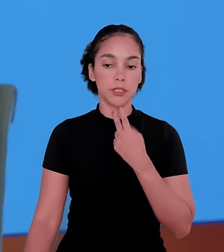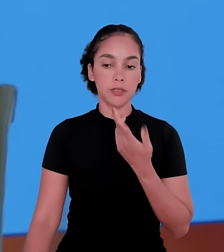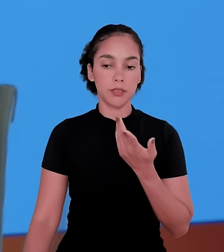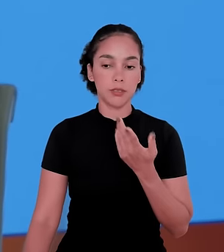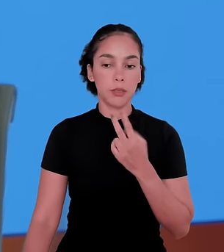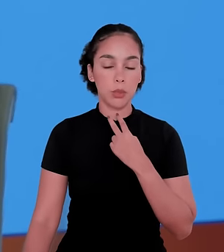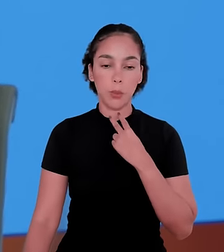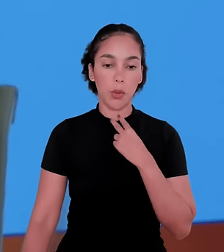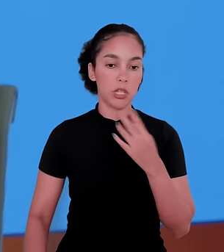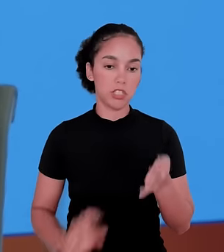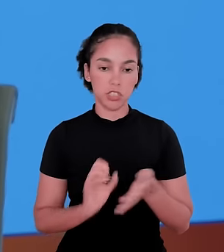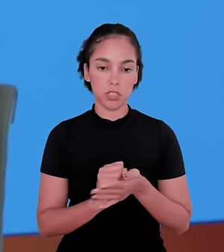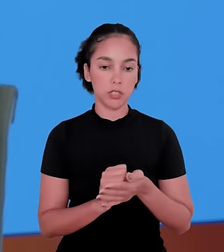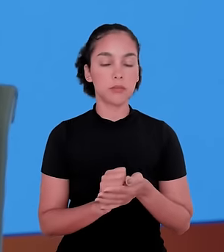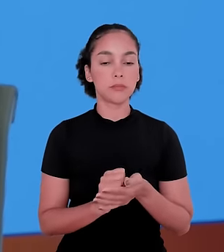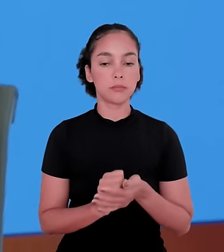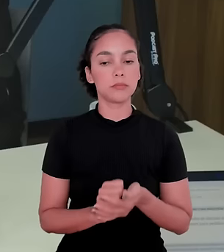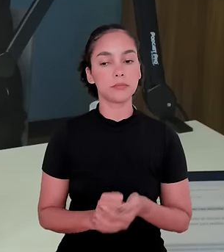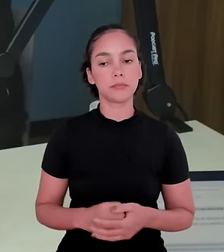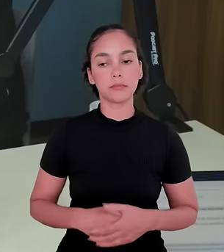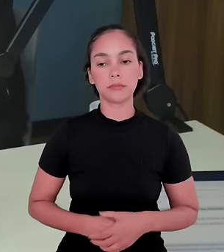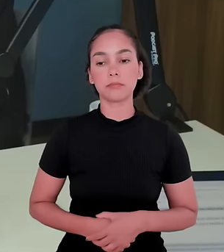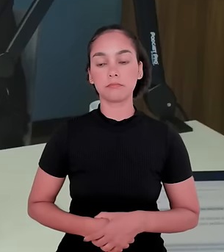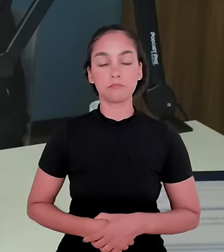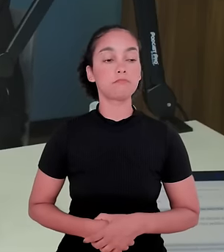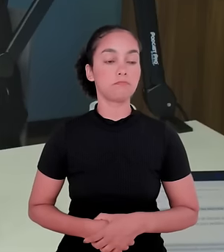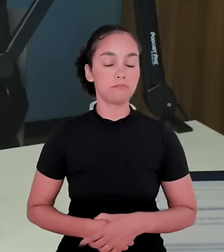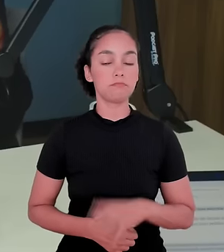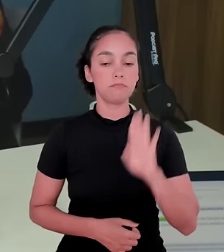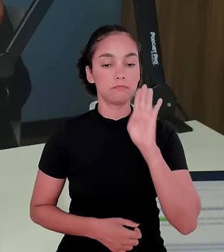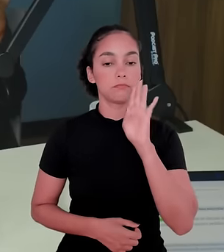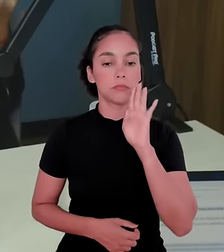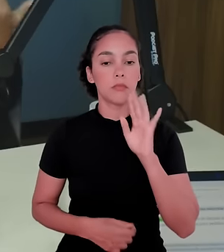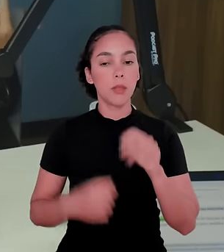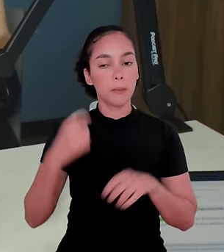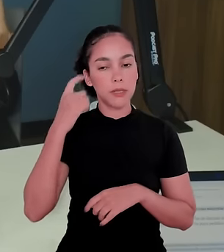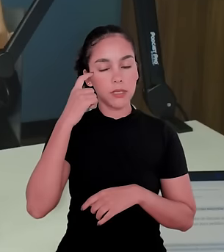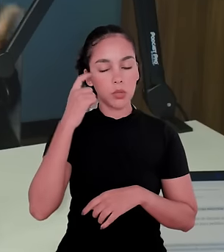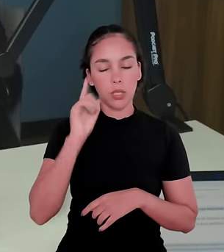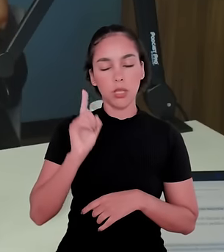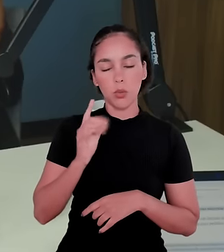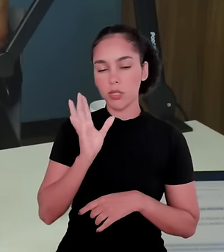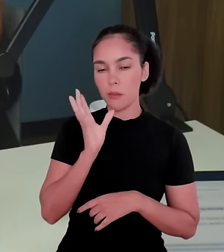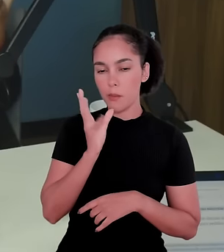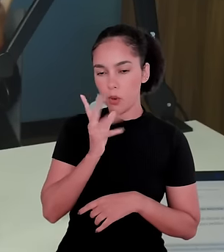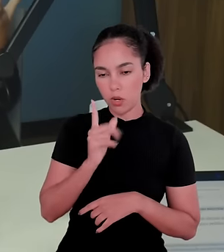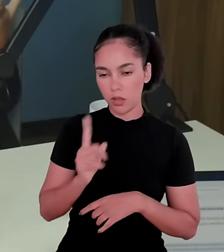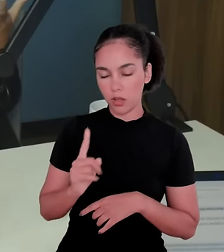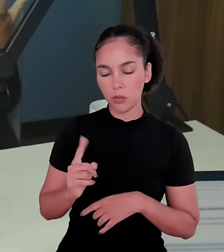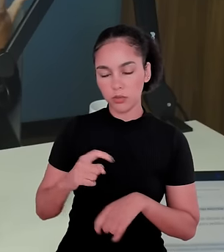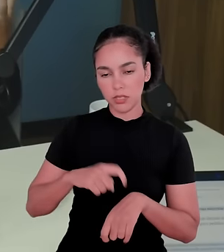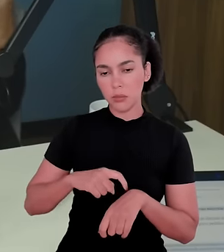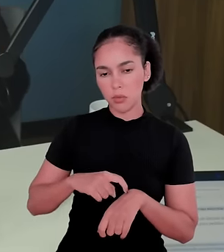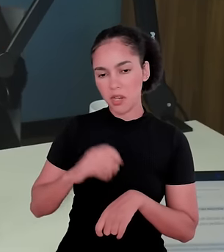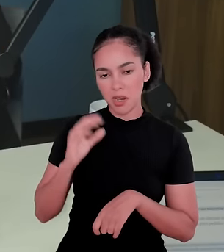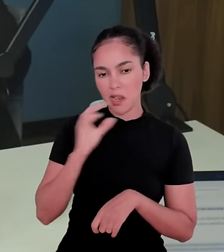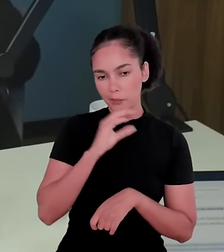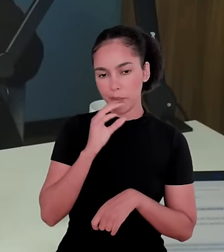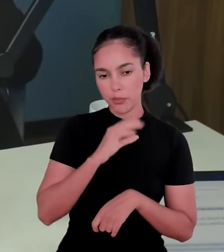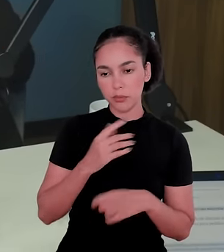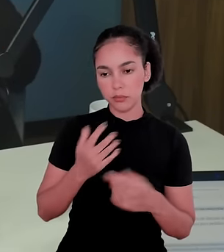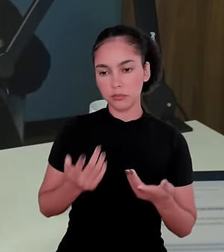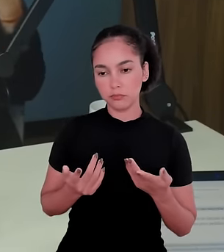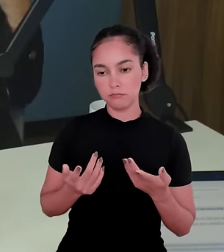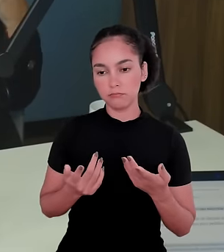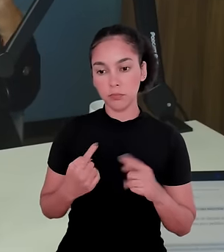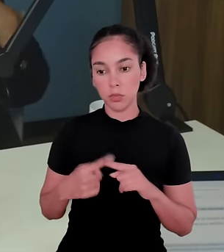que ele não pode ser registrado tá legal E aí pensando então que não demora tanto né assim o tempo até que é rápido pelo